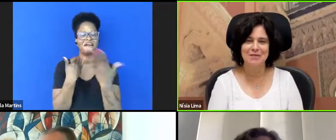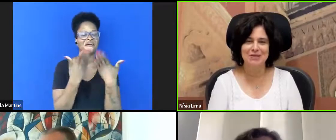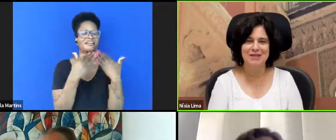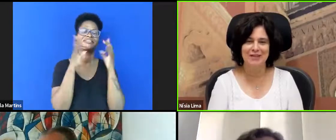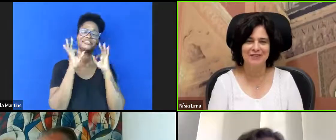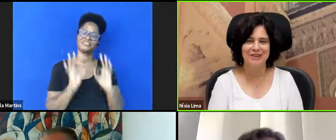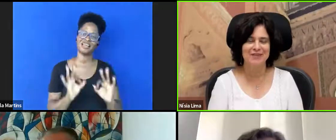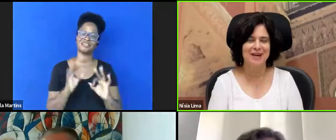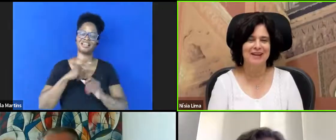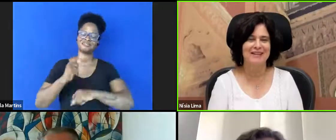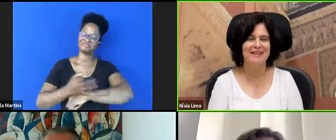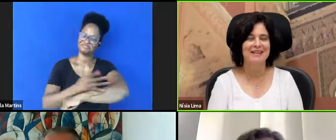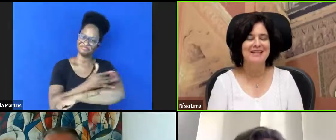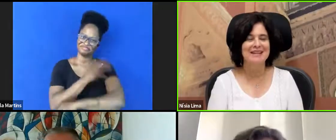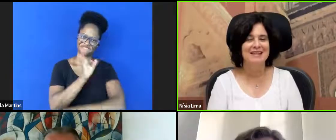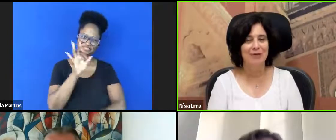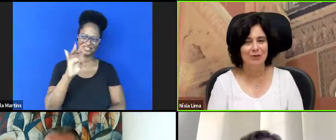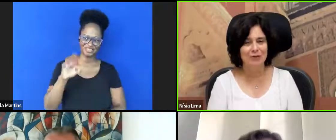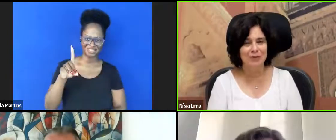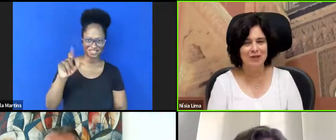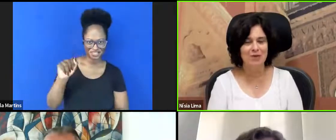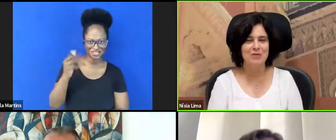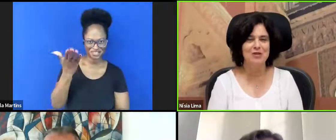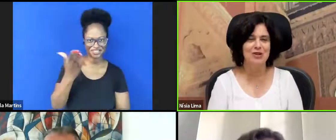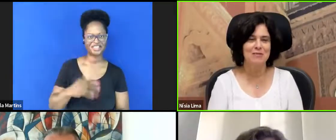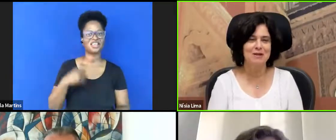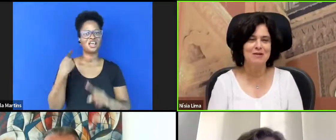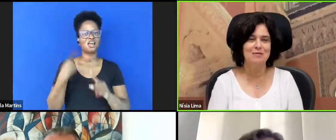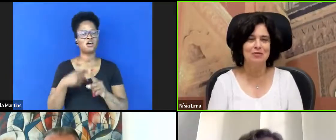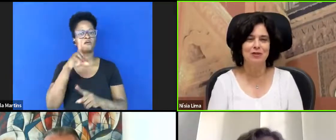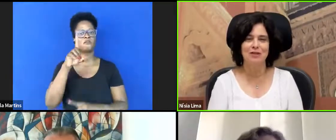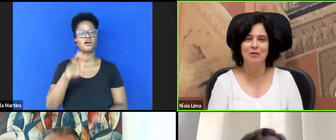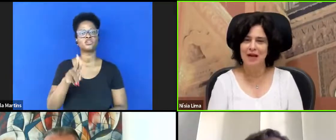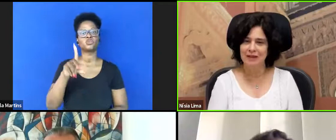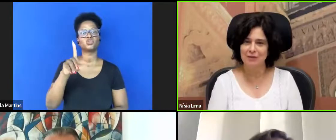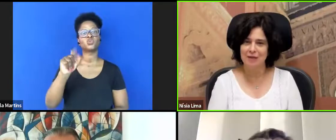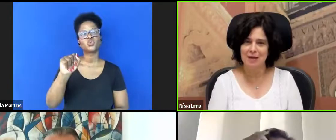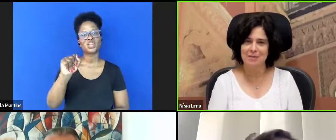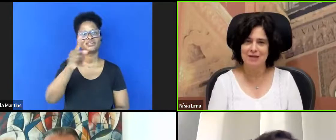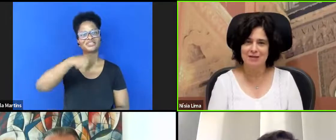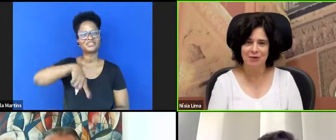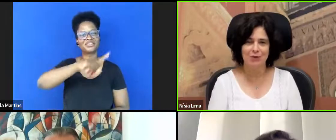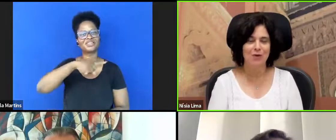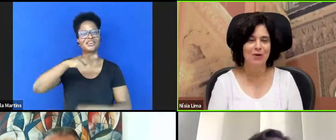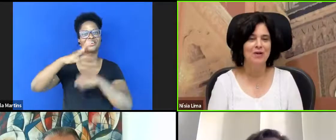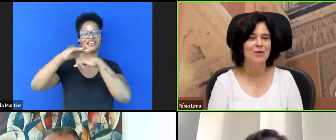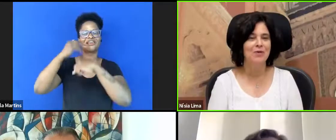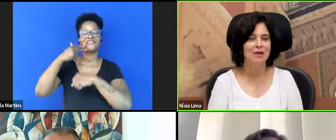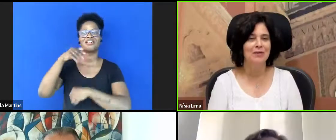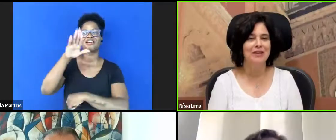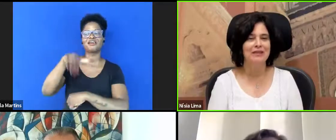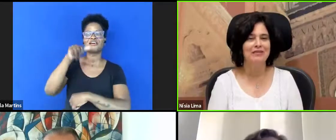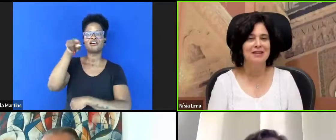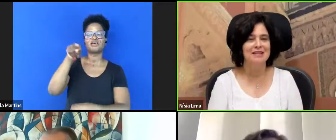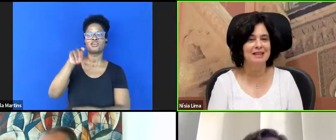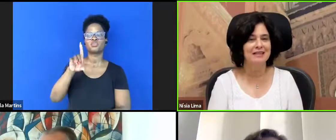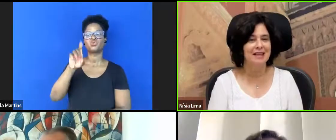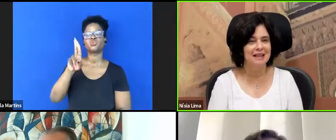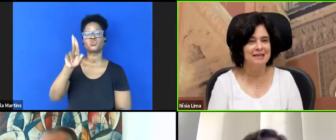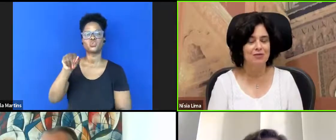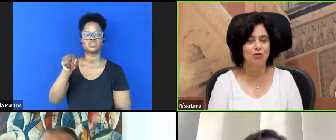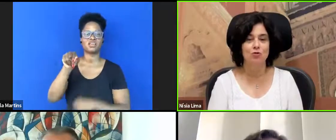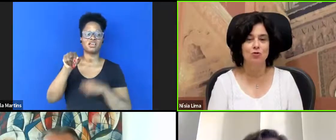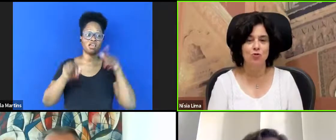com muita emoção, né, Eduarda? Então, a Duda, como a chamamos, foi Eduardo que me apresentou quando ela